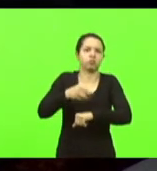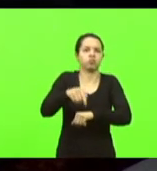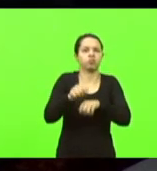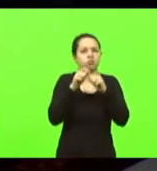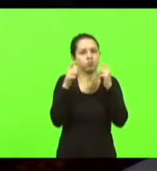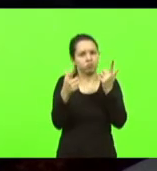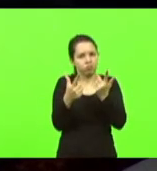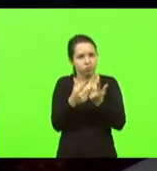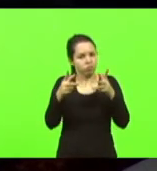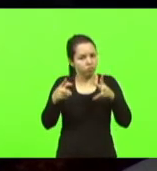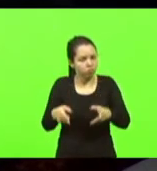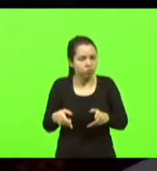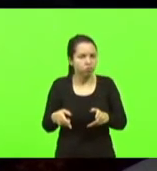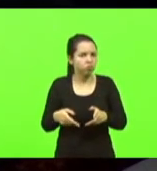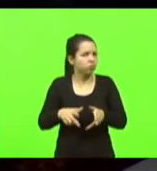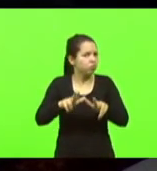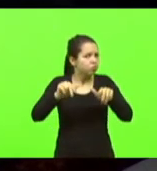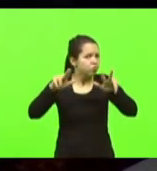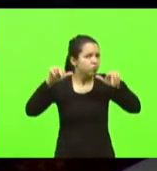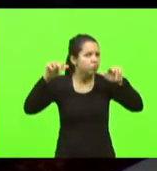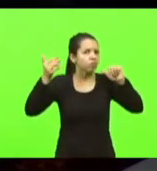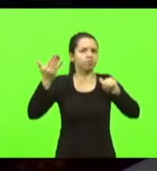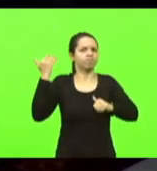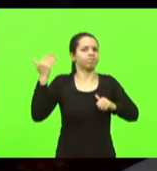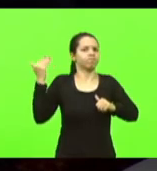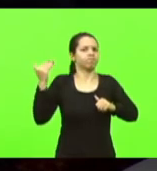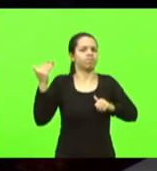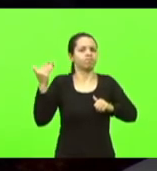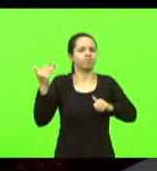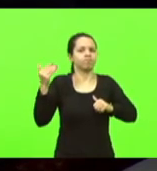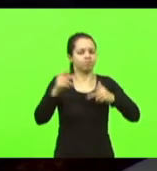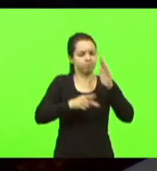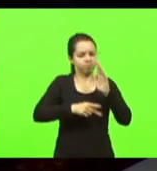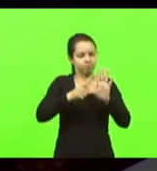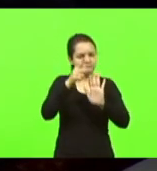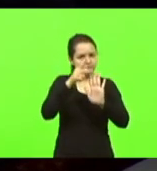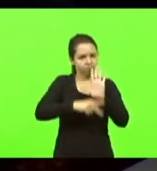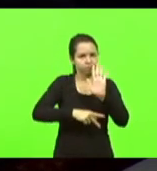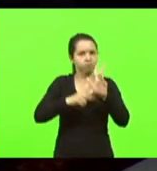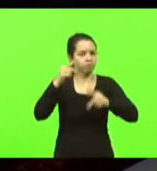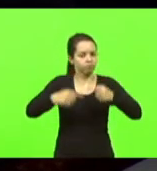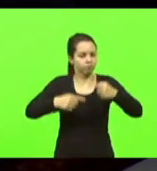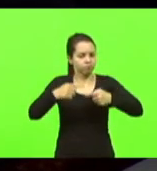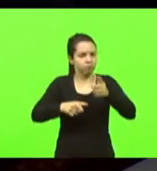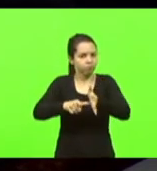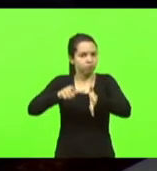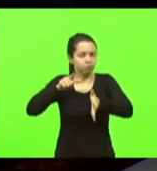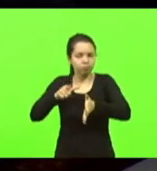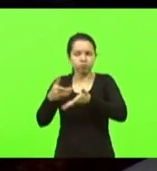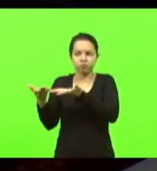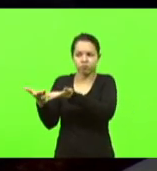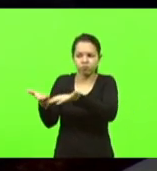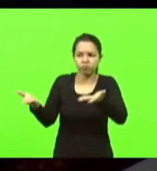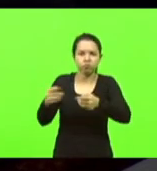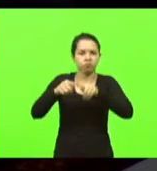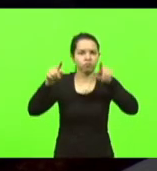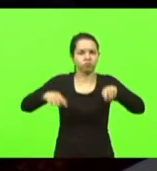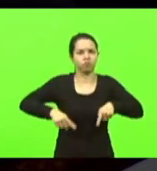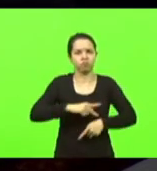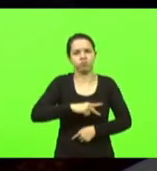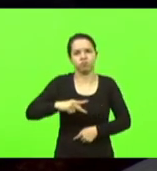esse nunca teve um projeto que foi discutido antes com o funcionalismo público e